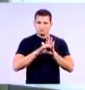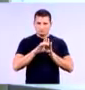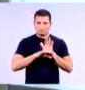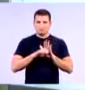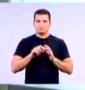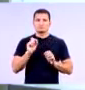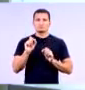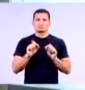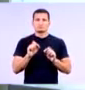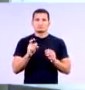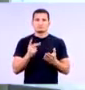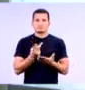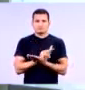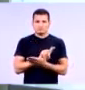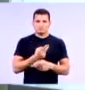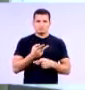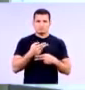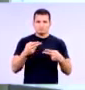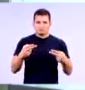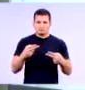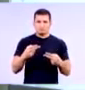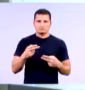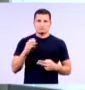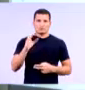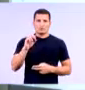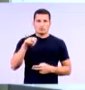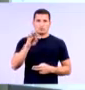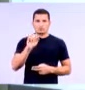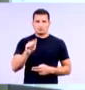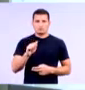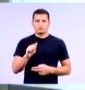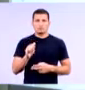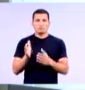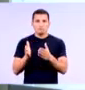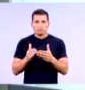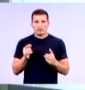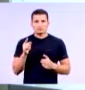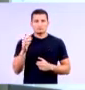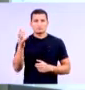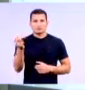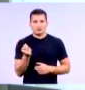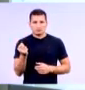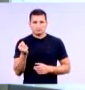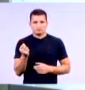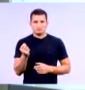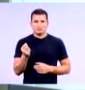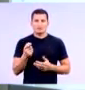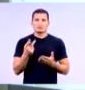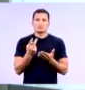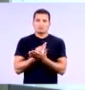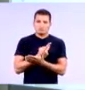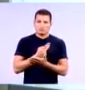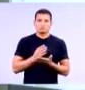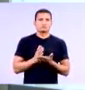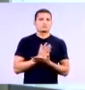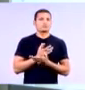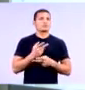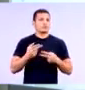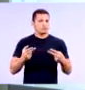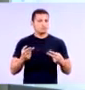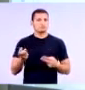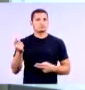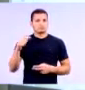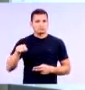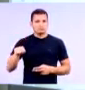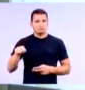que acontece com o objeto conta corrente quando eu peço para ele sacar? Acontece alguma coisa no saldo. O